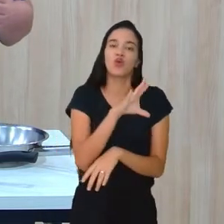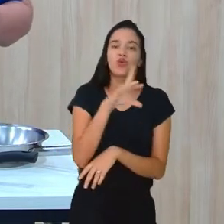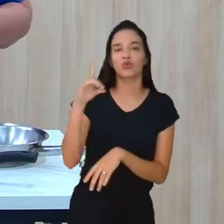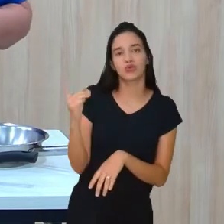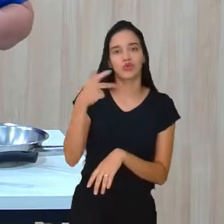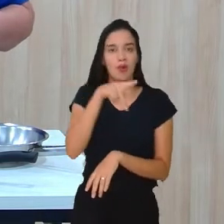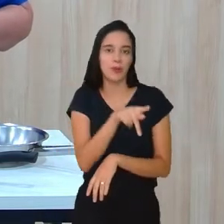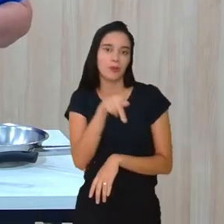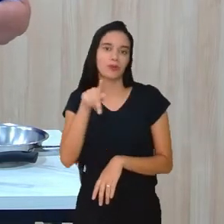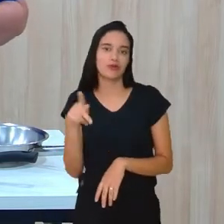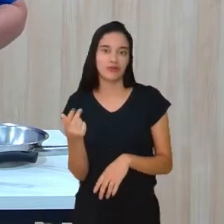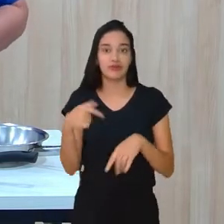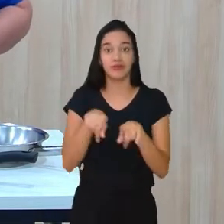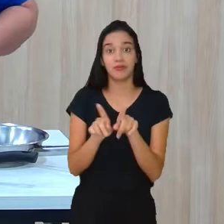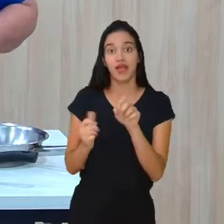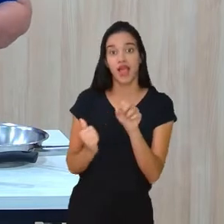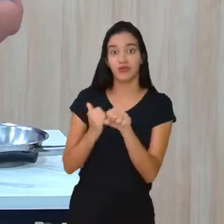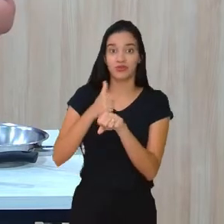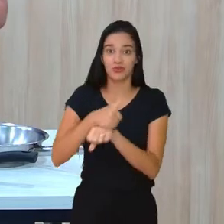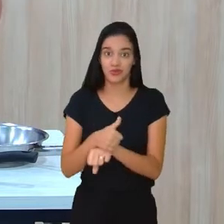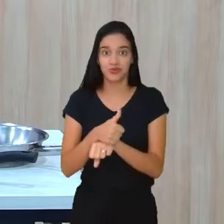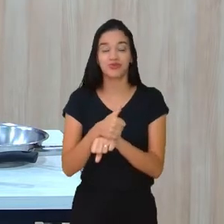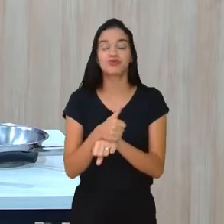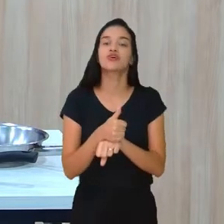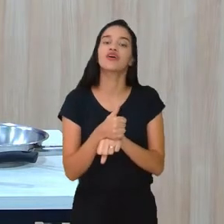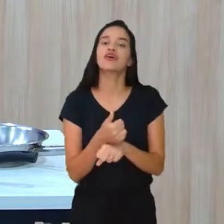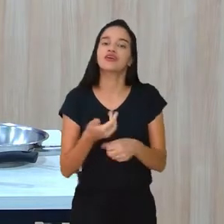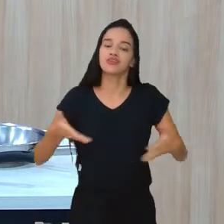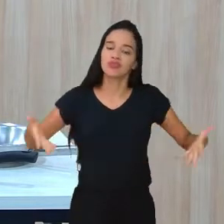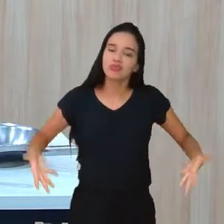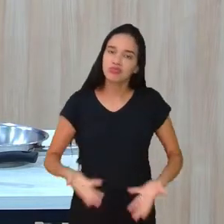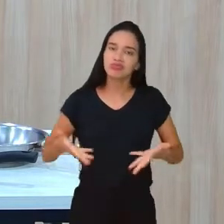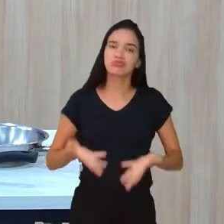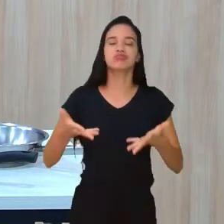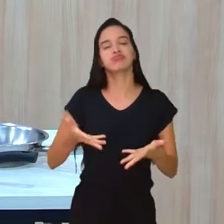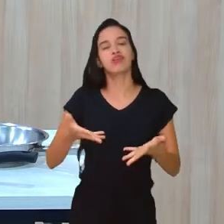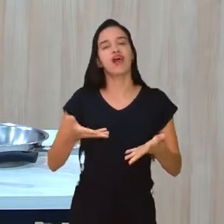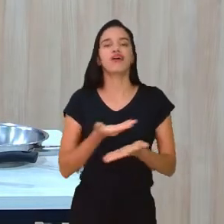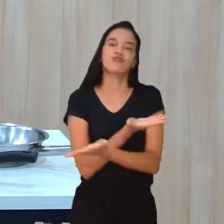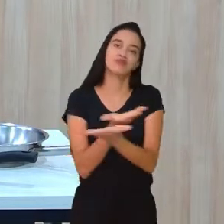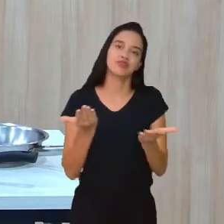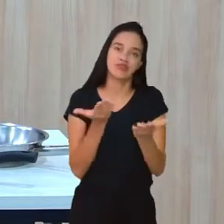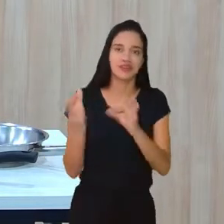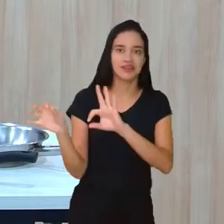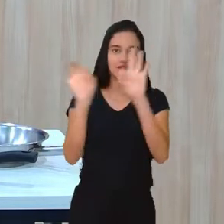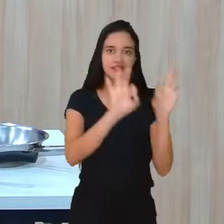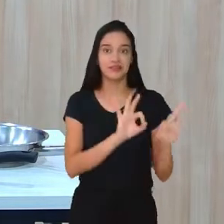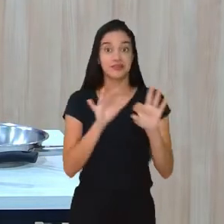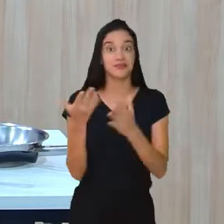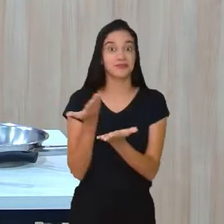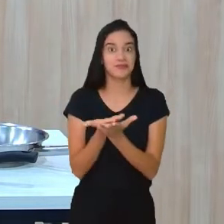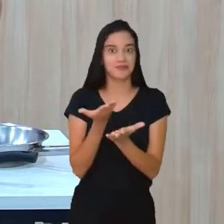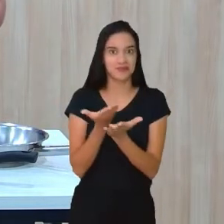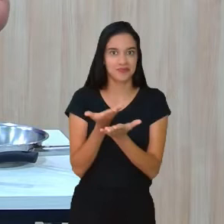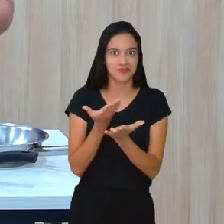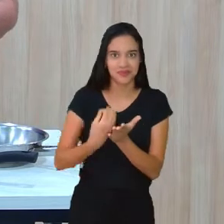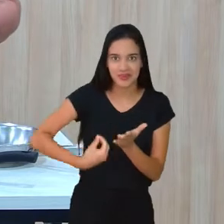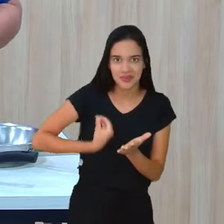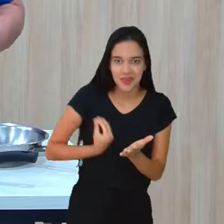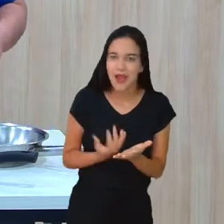aos professores, aos gestores que estão aí, olha, incentivando vocês a assistir a nossa aula em tempo